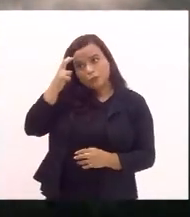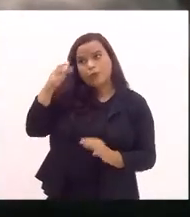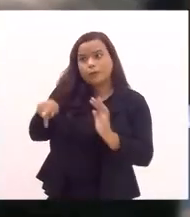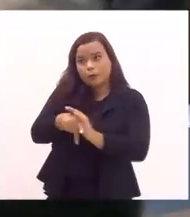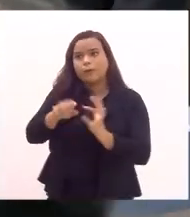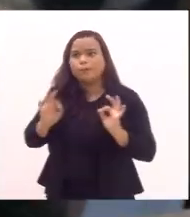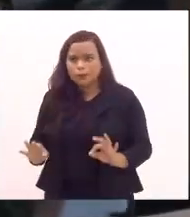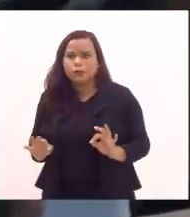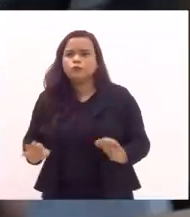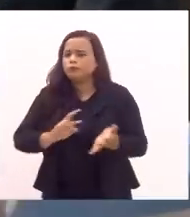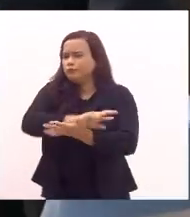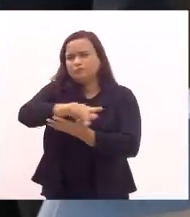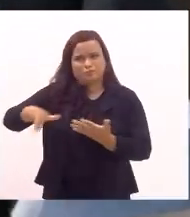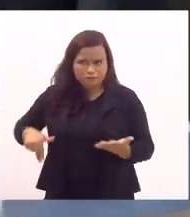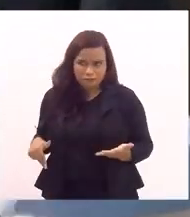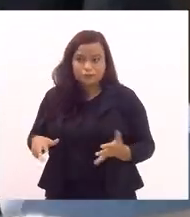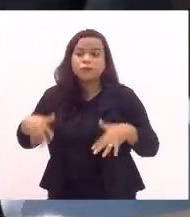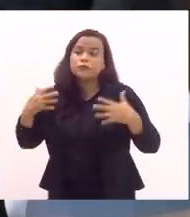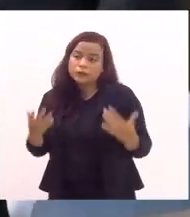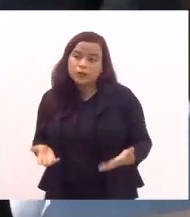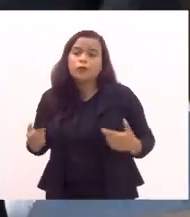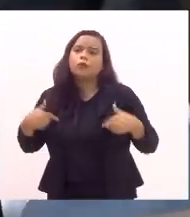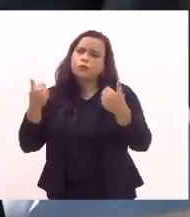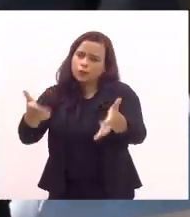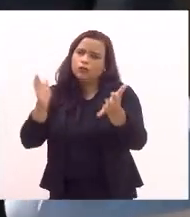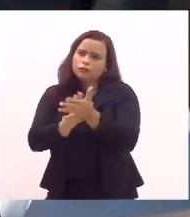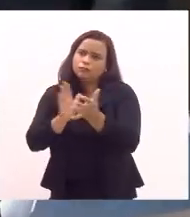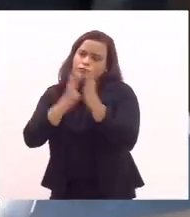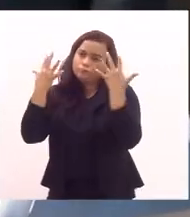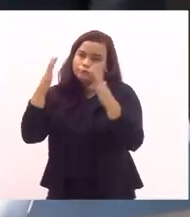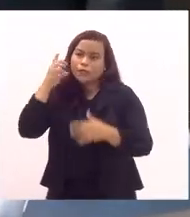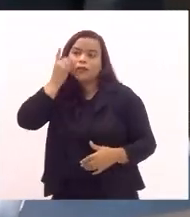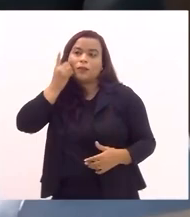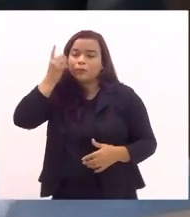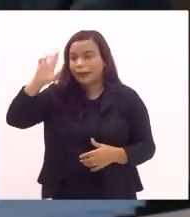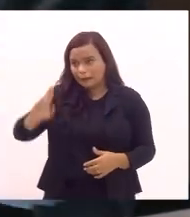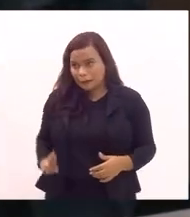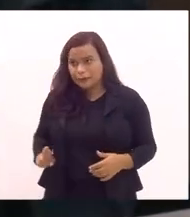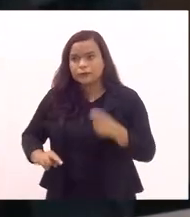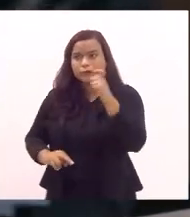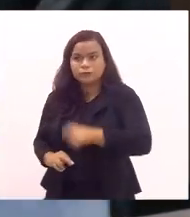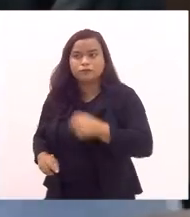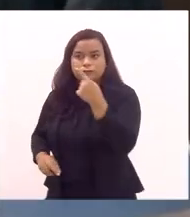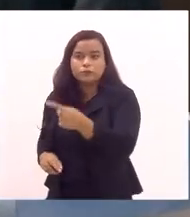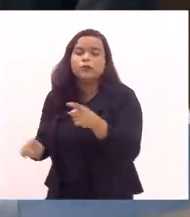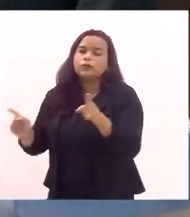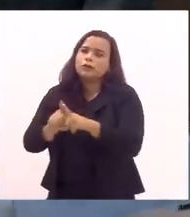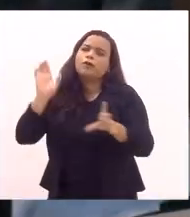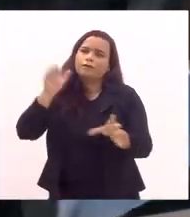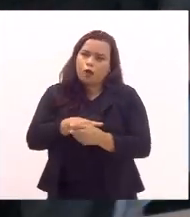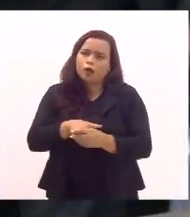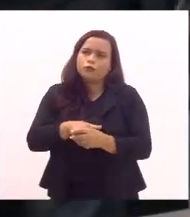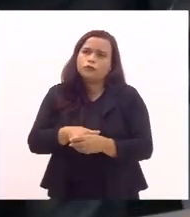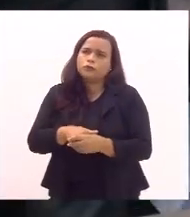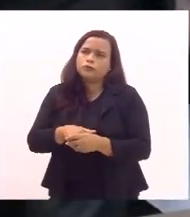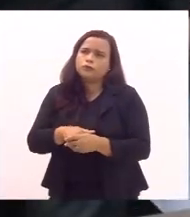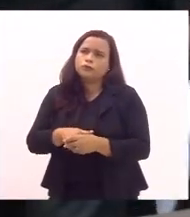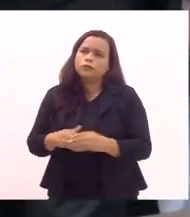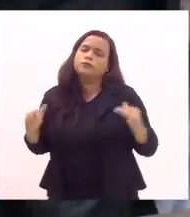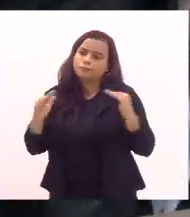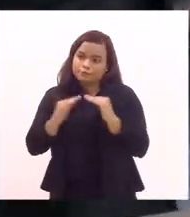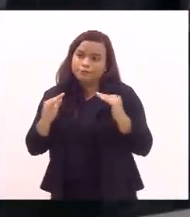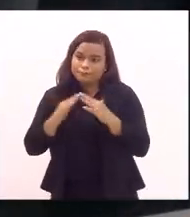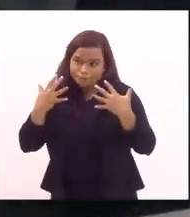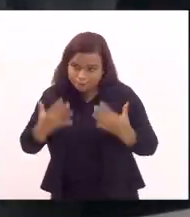e diversos outros então eu parabenizo a deputada Renata e voto é